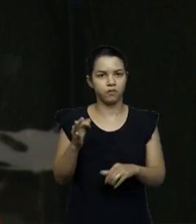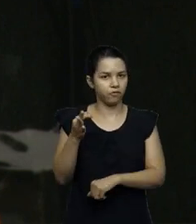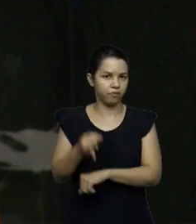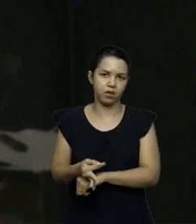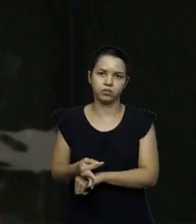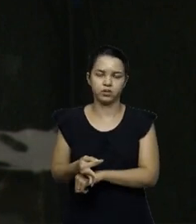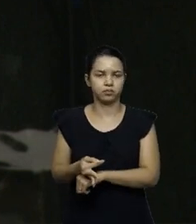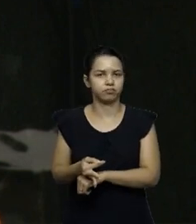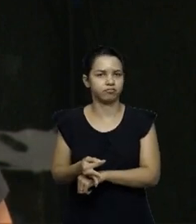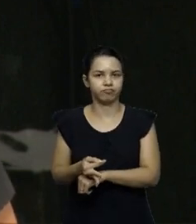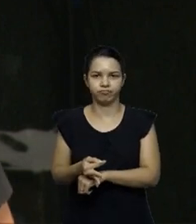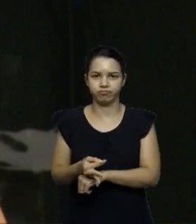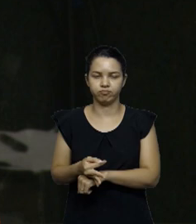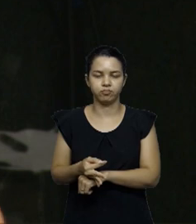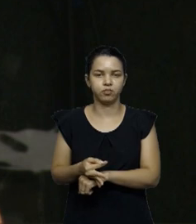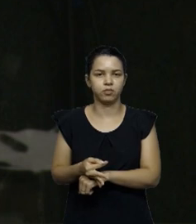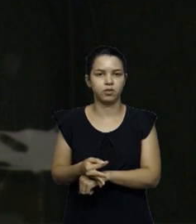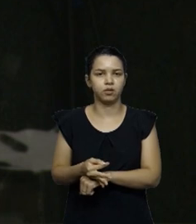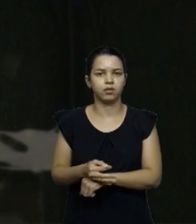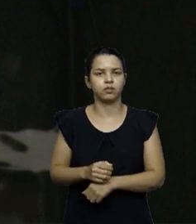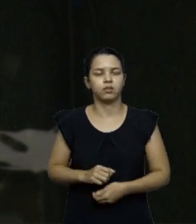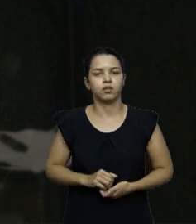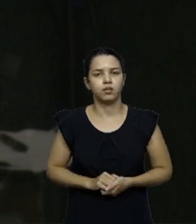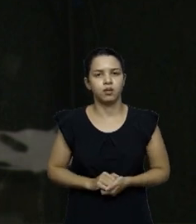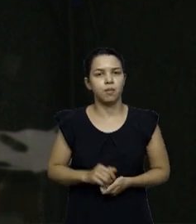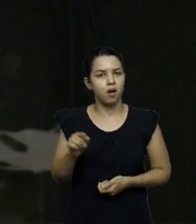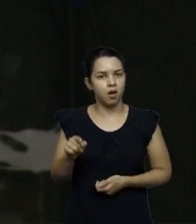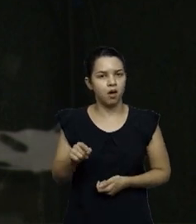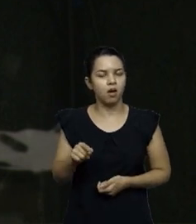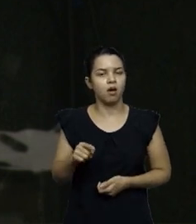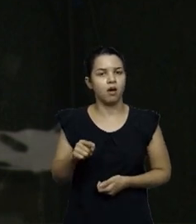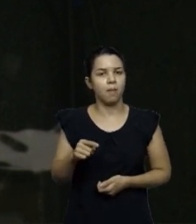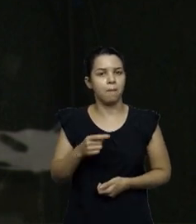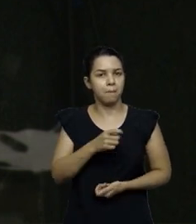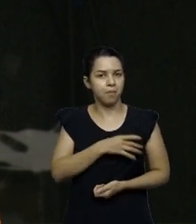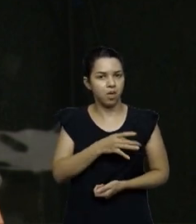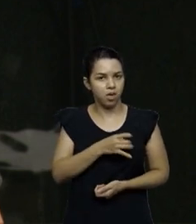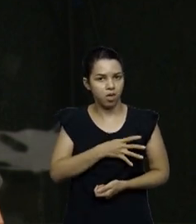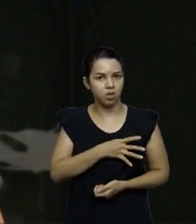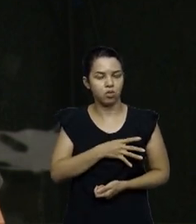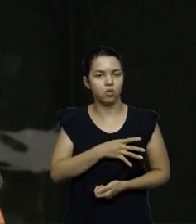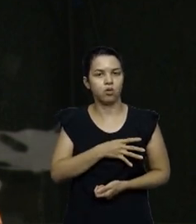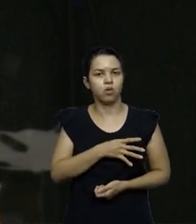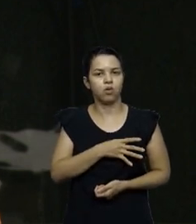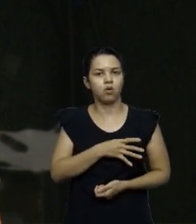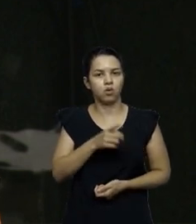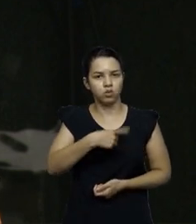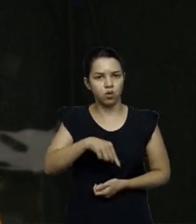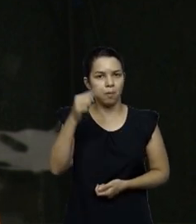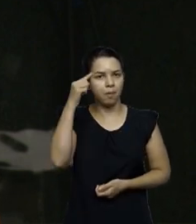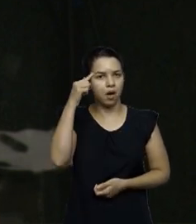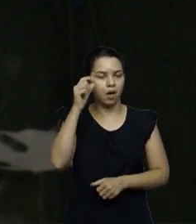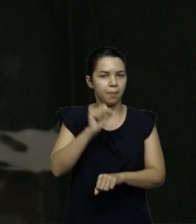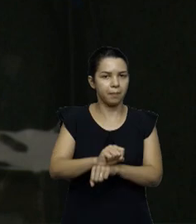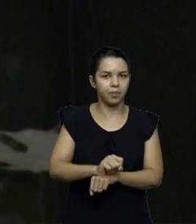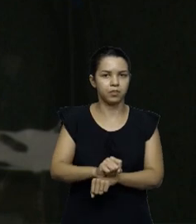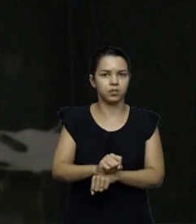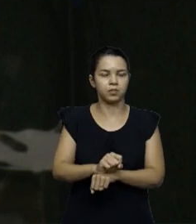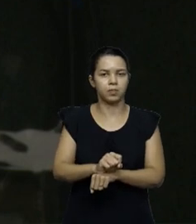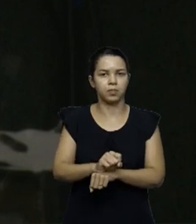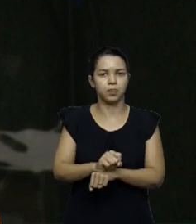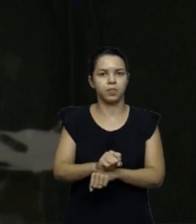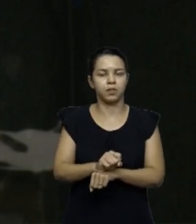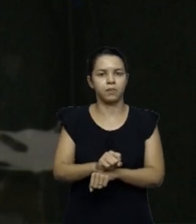é mas treme treme de medo que possamos parar para pensar nisso nisso na hora atividade na